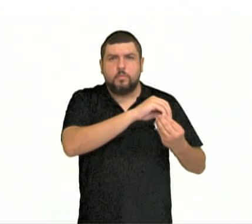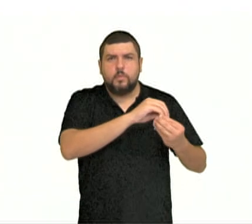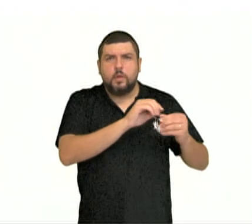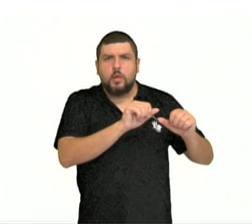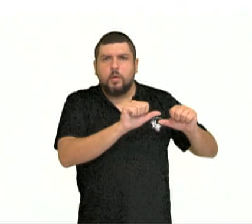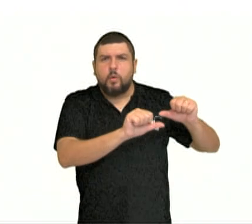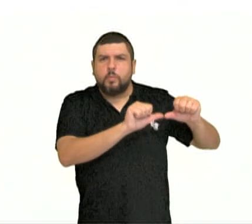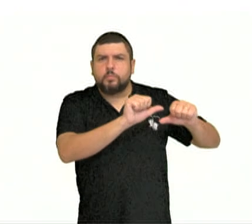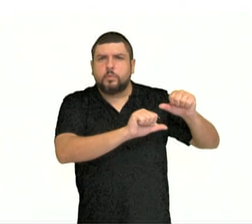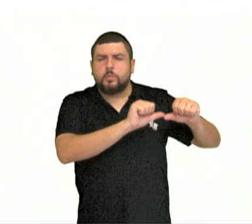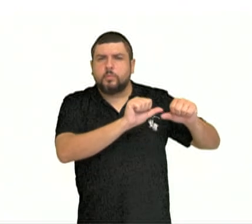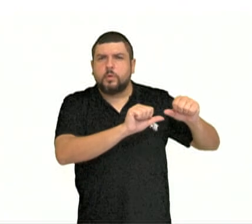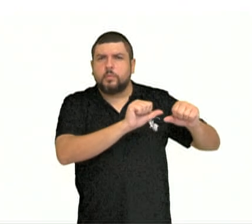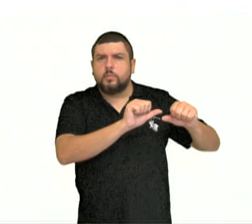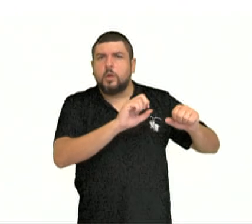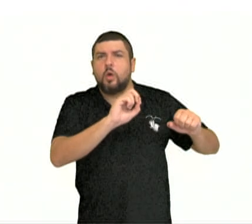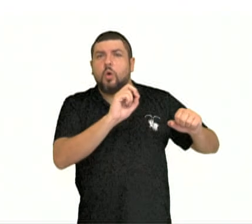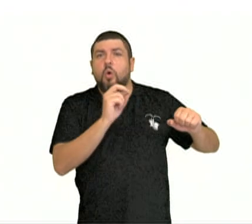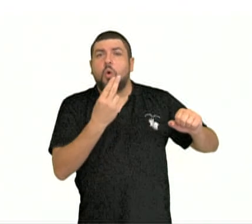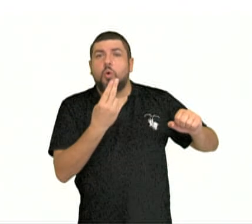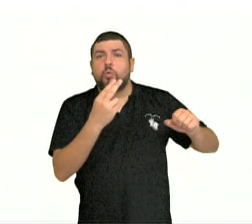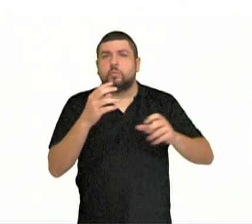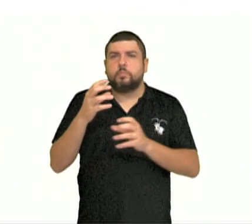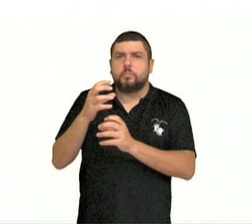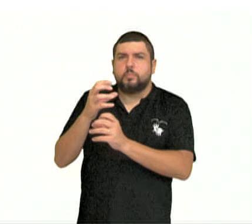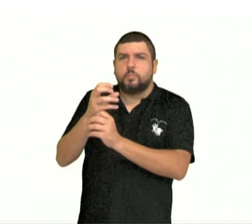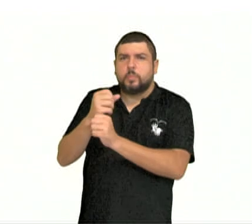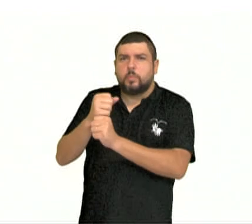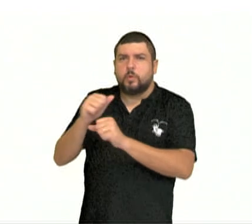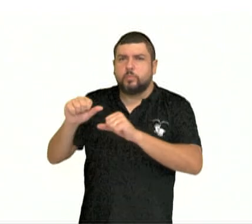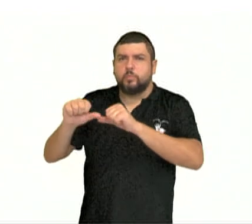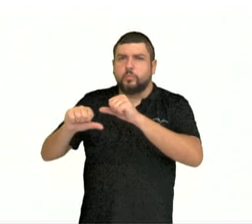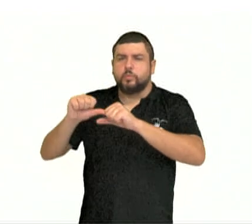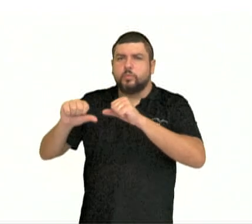as proporções corretas. Então, aqui, nós temos